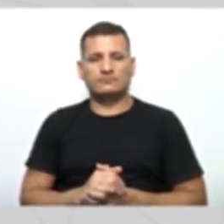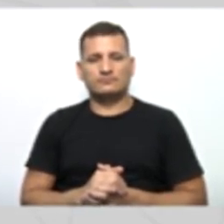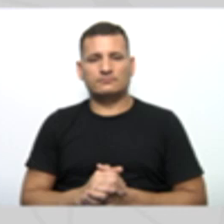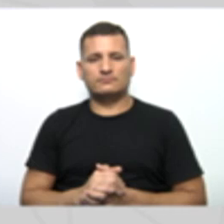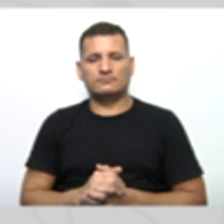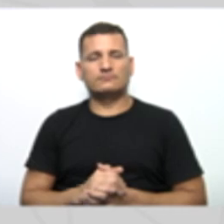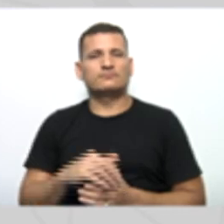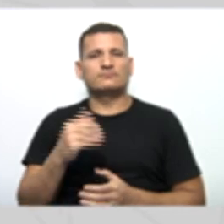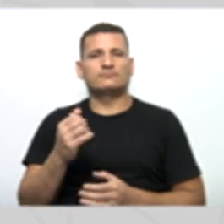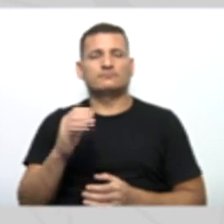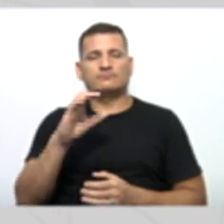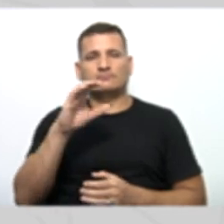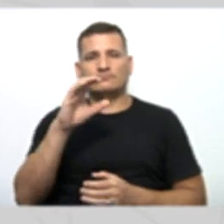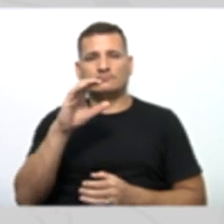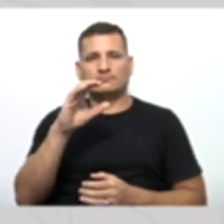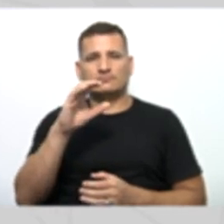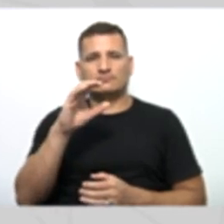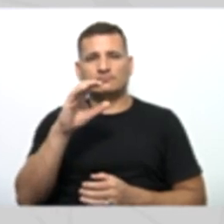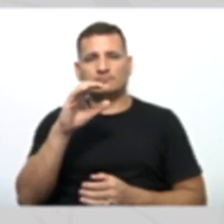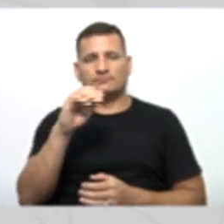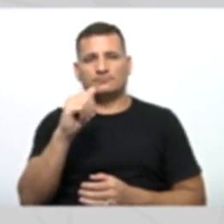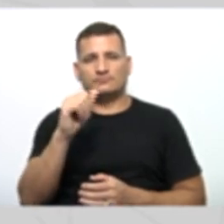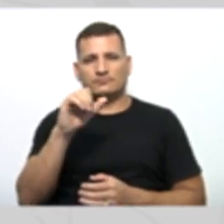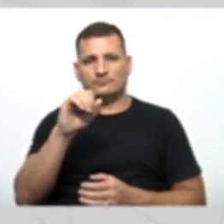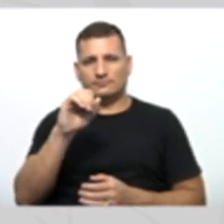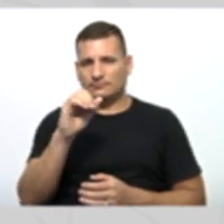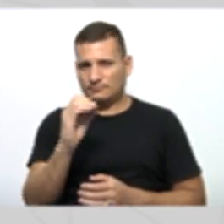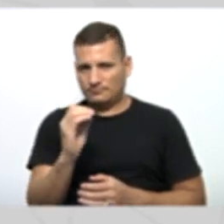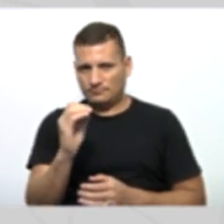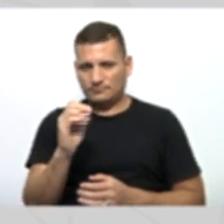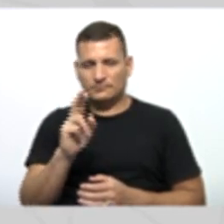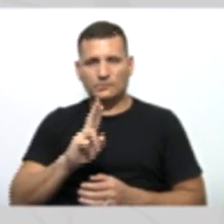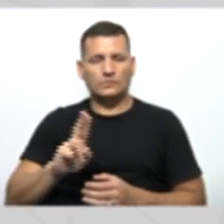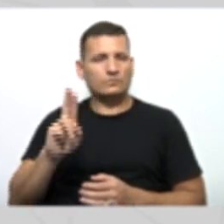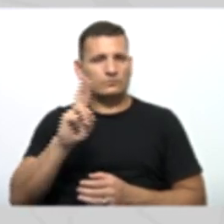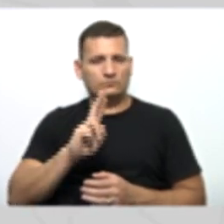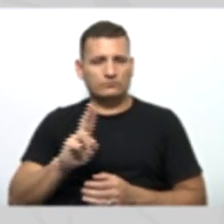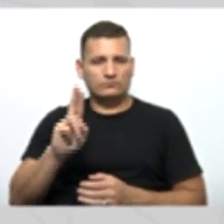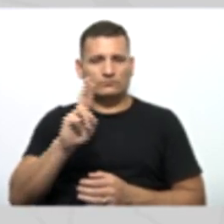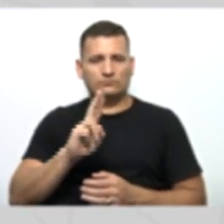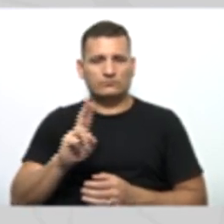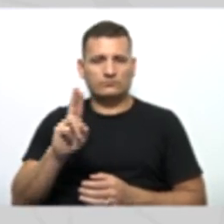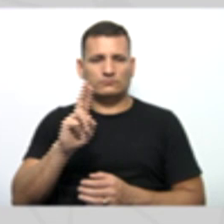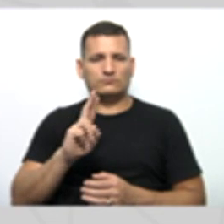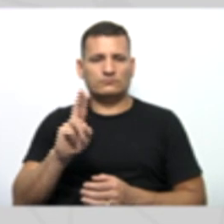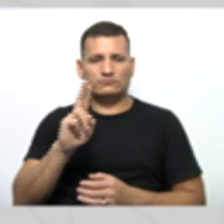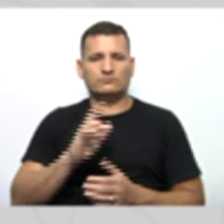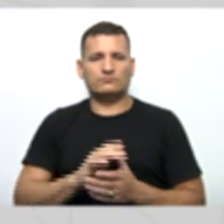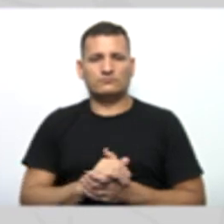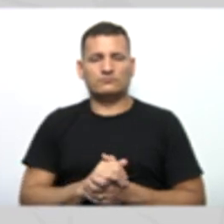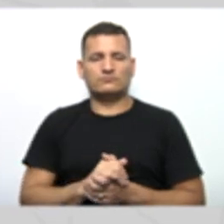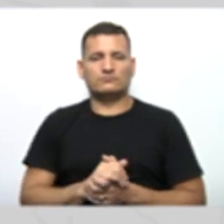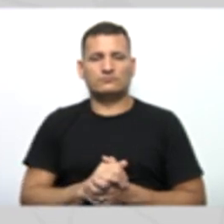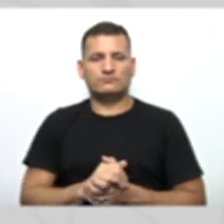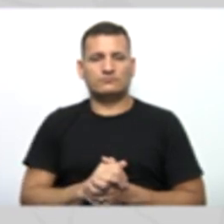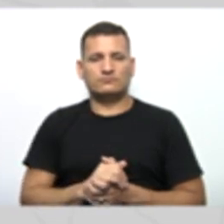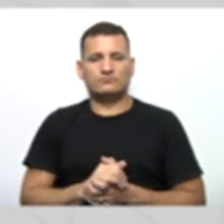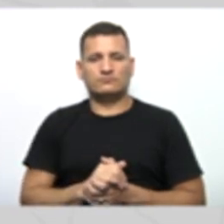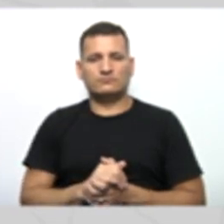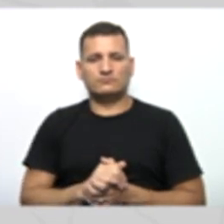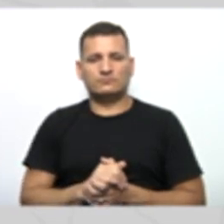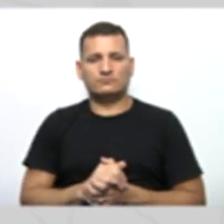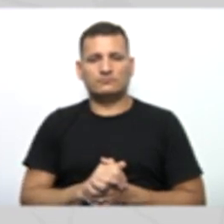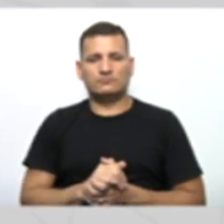estamos falando de caso de uso, não tem como a gente deixar de falar como a gente está falando de diagramas, não é isso?